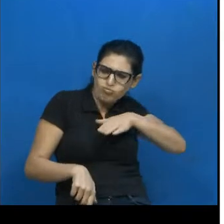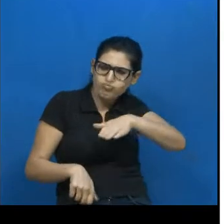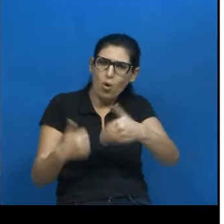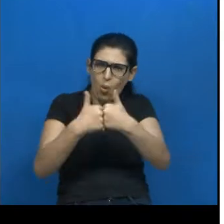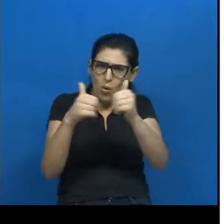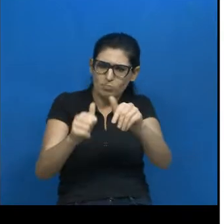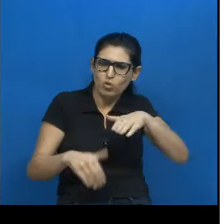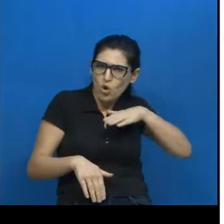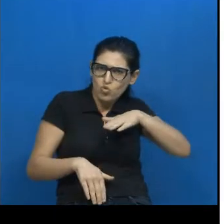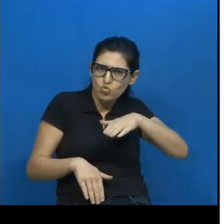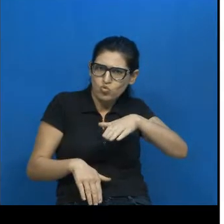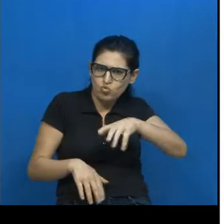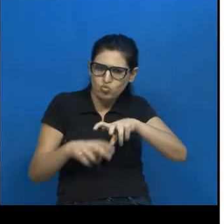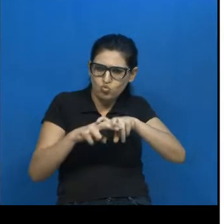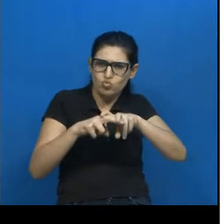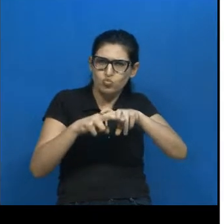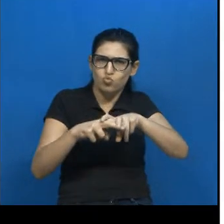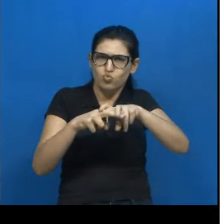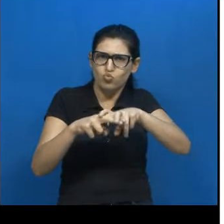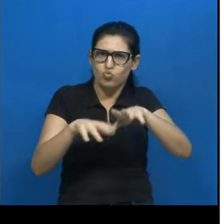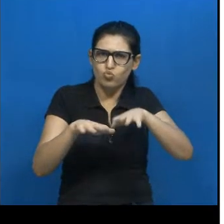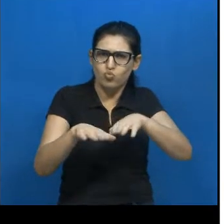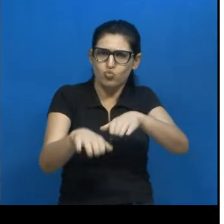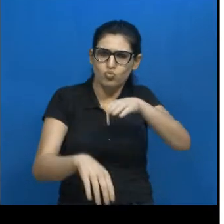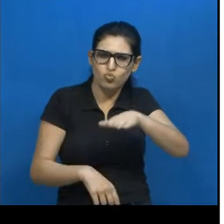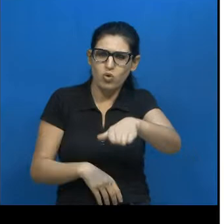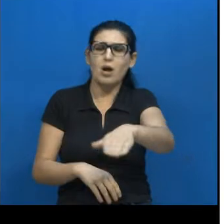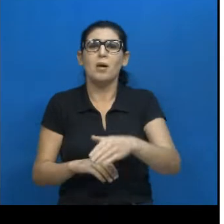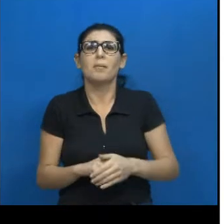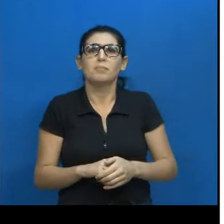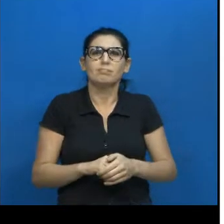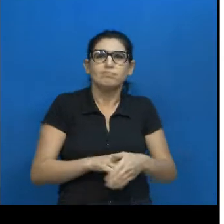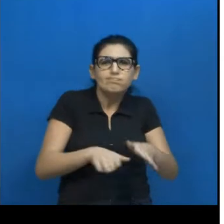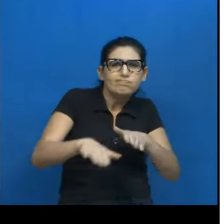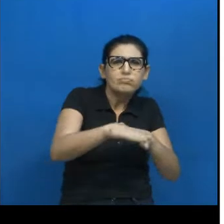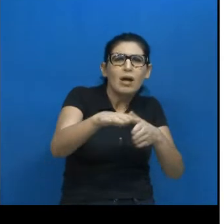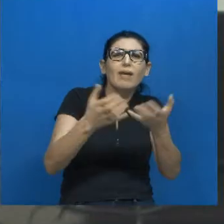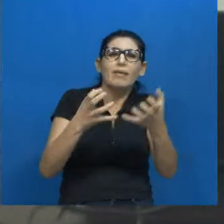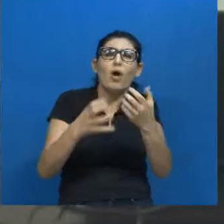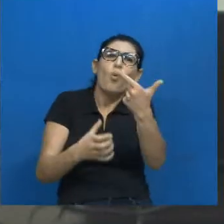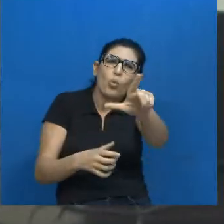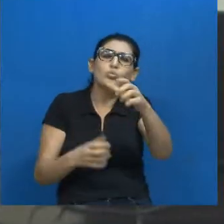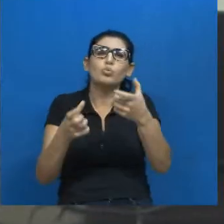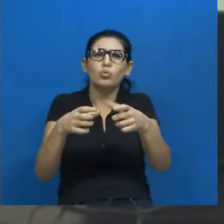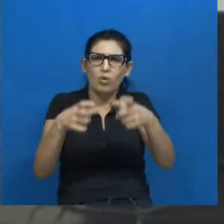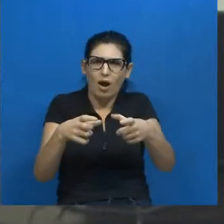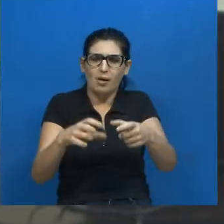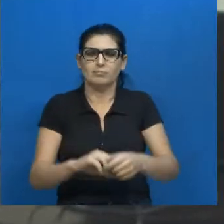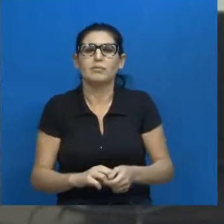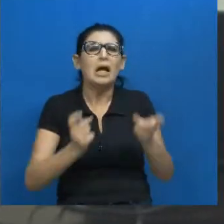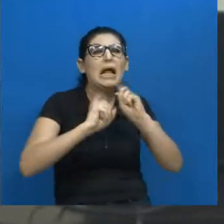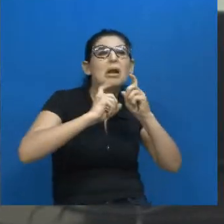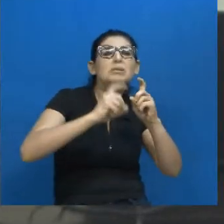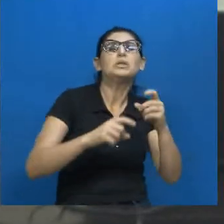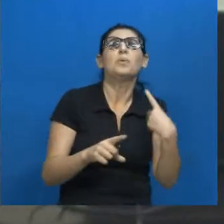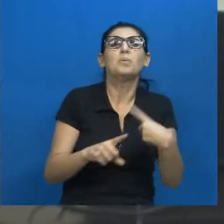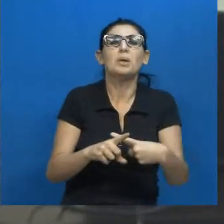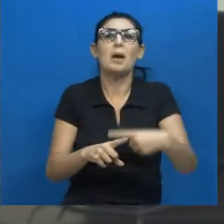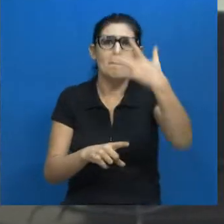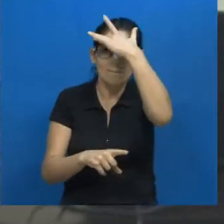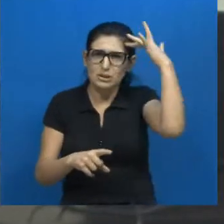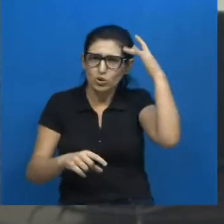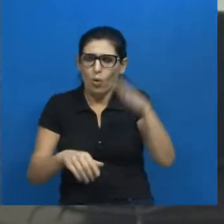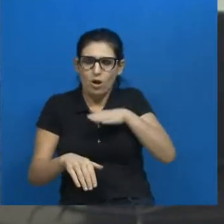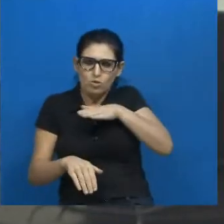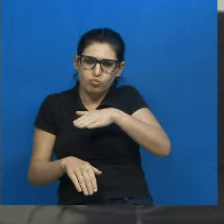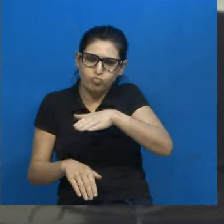o que acontecia, que era muita reclamação, que a gente tem muito, o cara sai da casa dele, o passageiro sai da casa dele, ele para